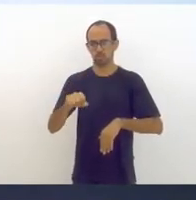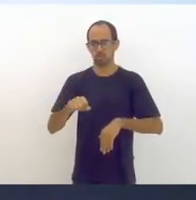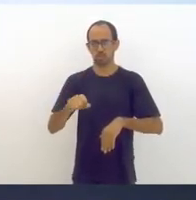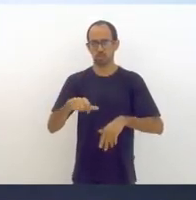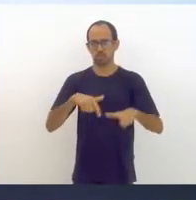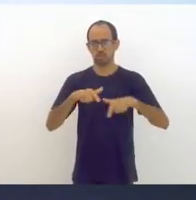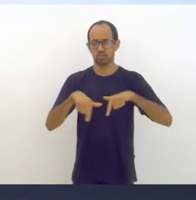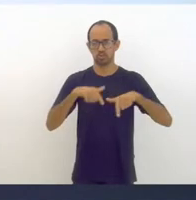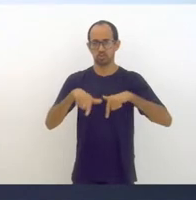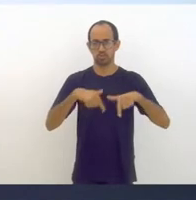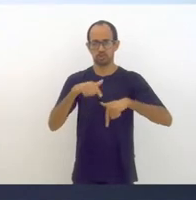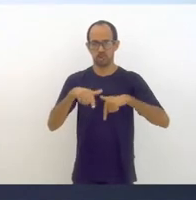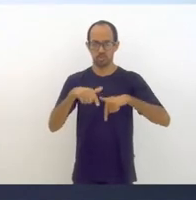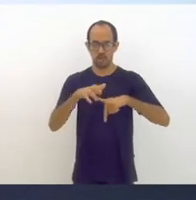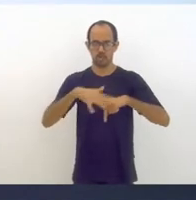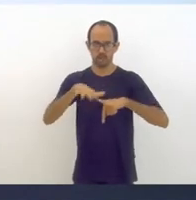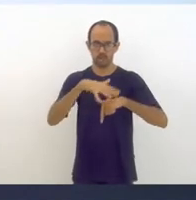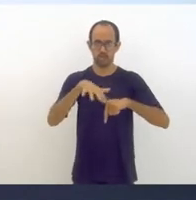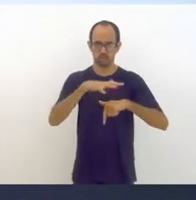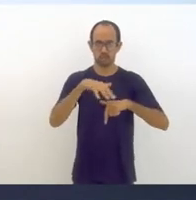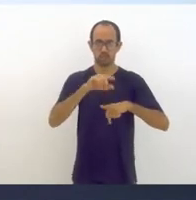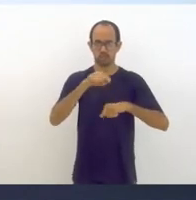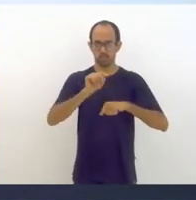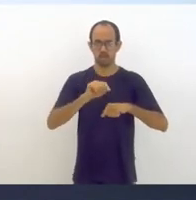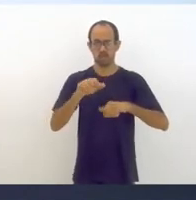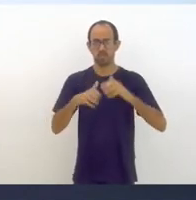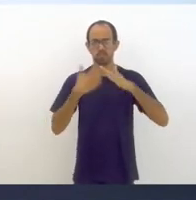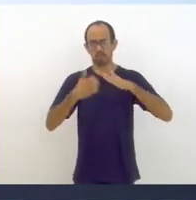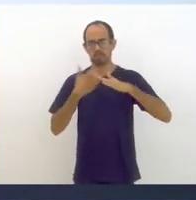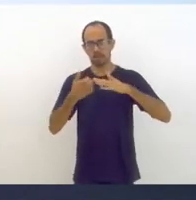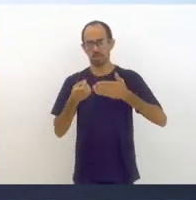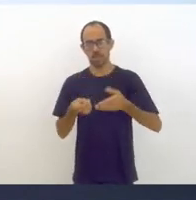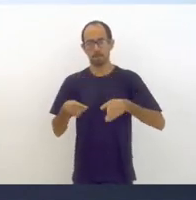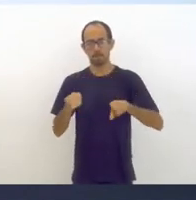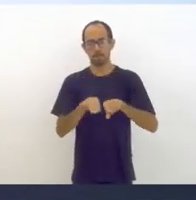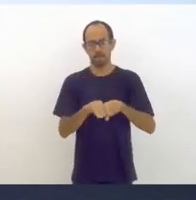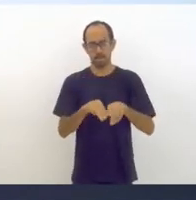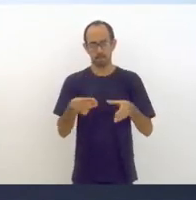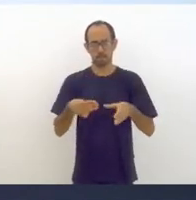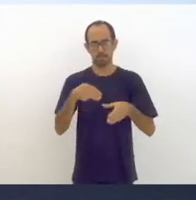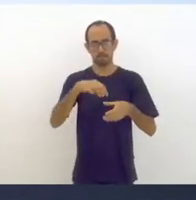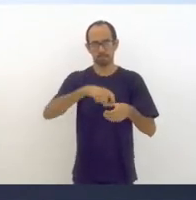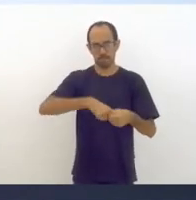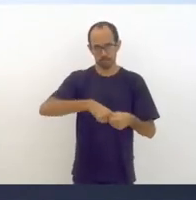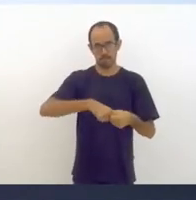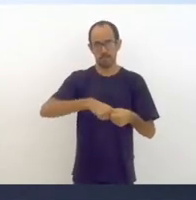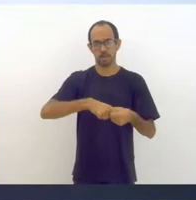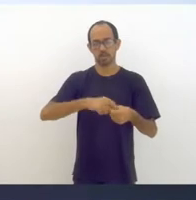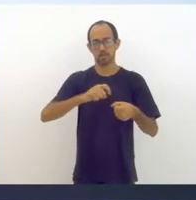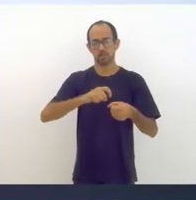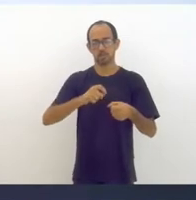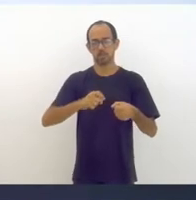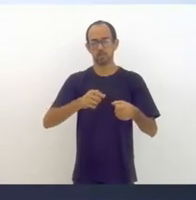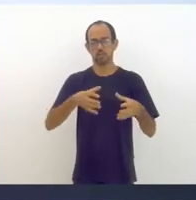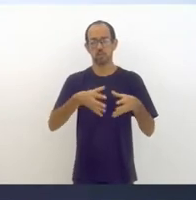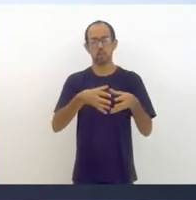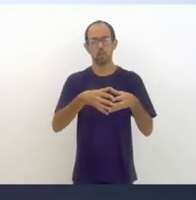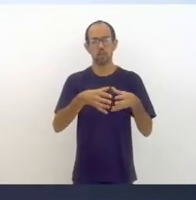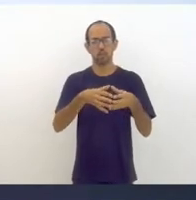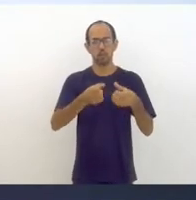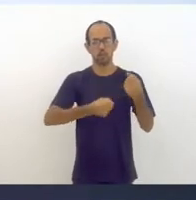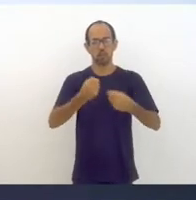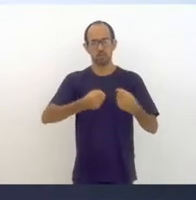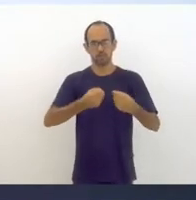Rover, também na região. Uma empresa membra do cluster automotivo. Bem, o cluster automotivo Sul Fluminense é